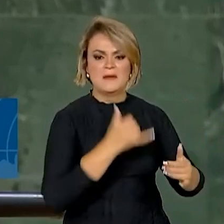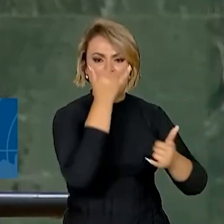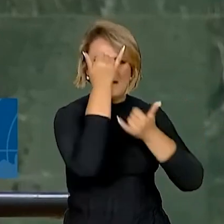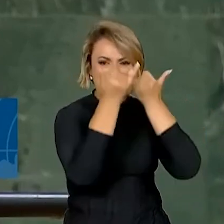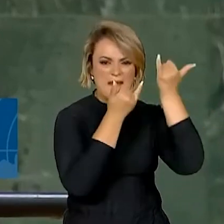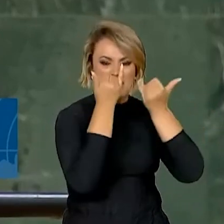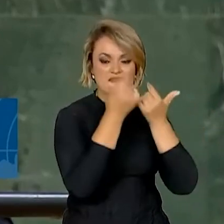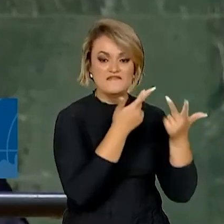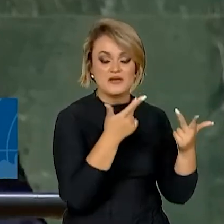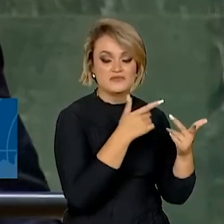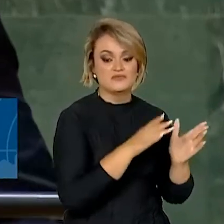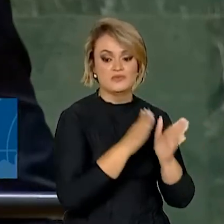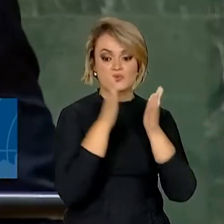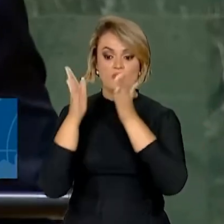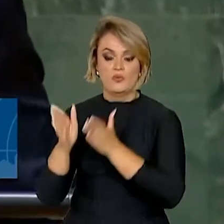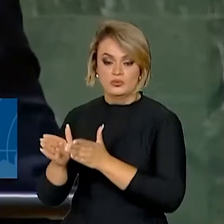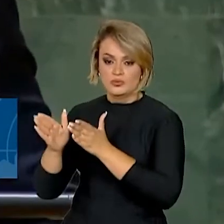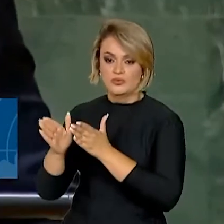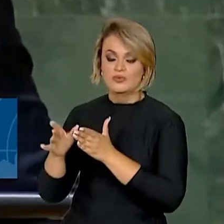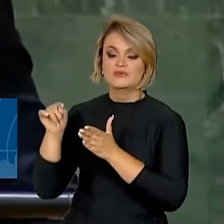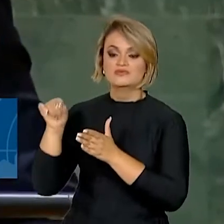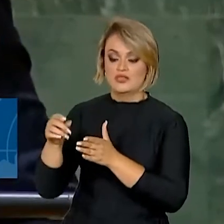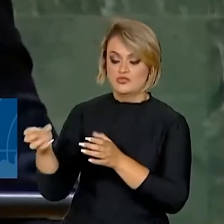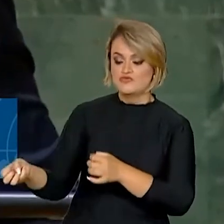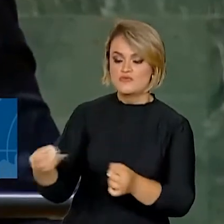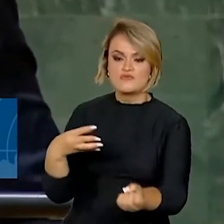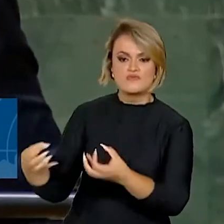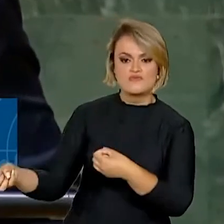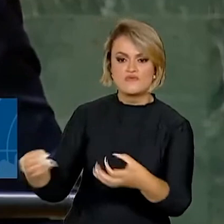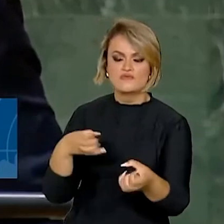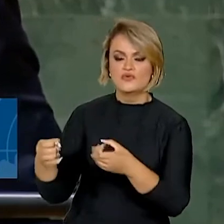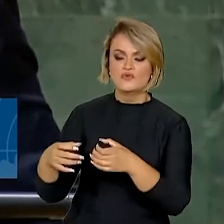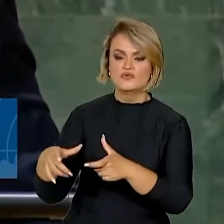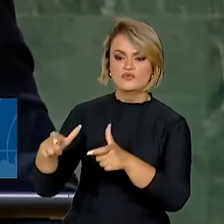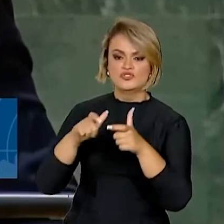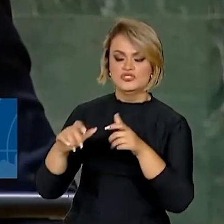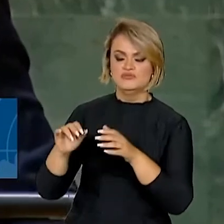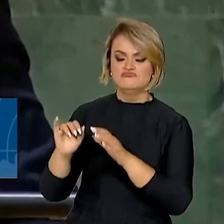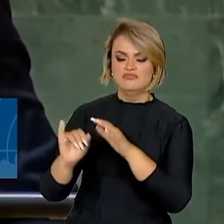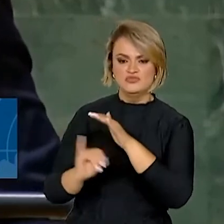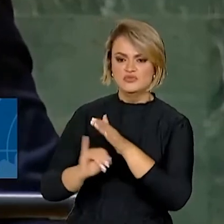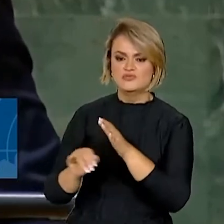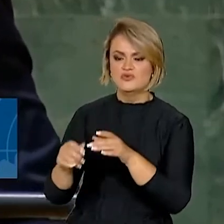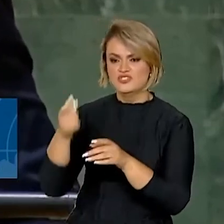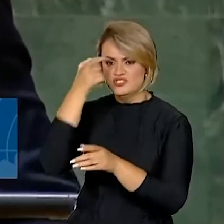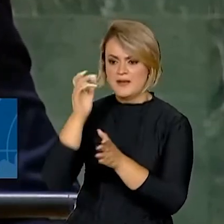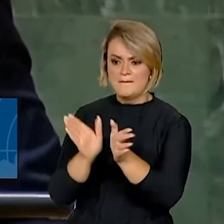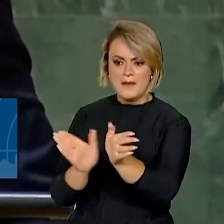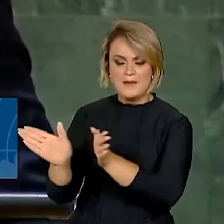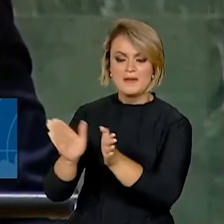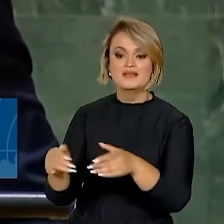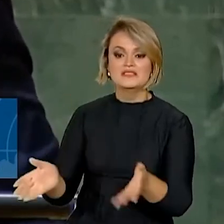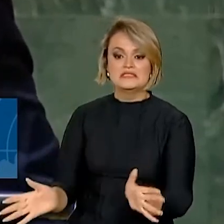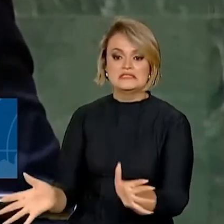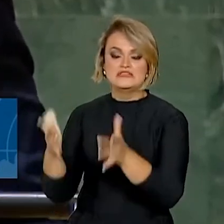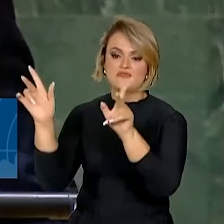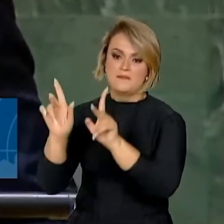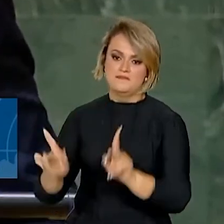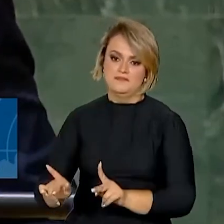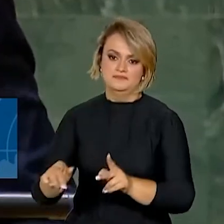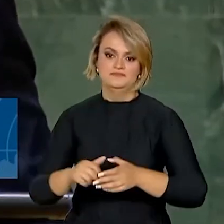Estado de Direito. Do outro, a renovação das instituições multilaterais dedicadas à promoção da